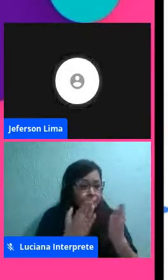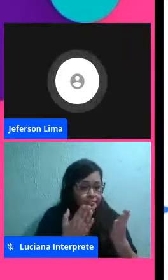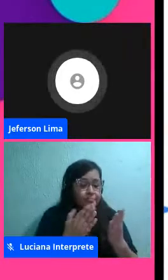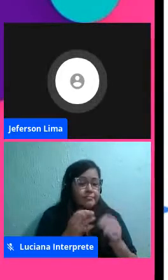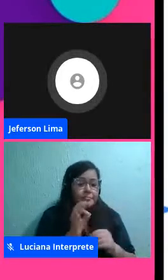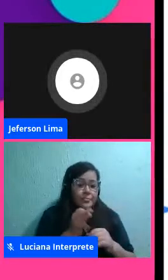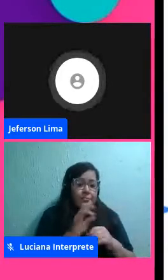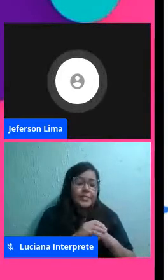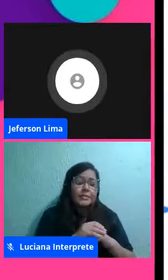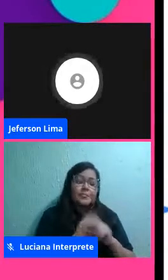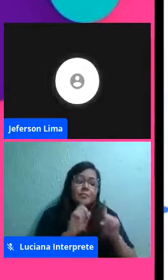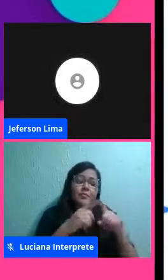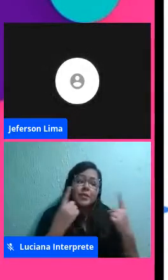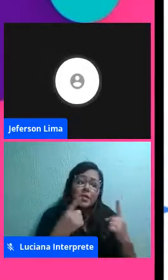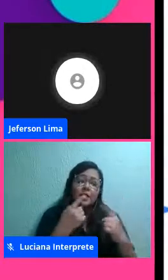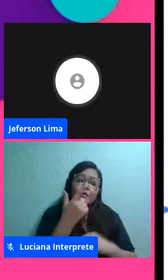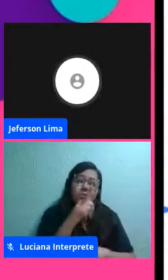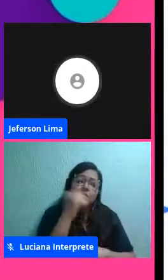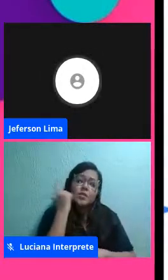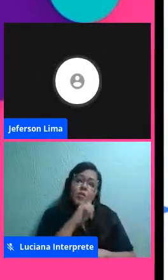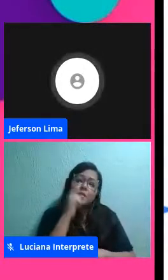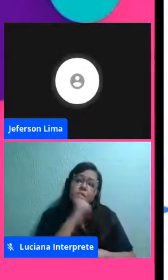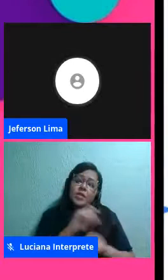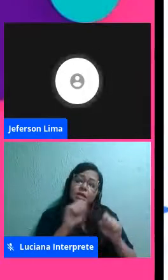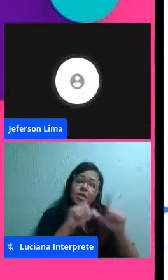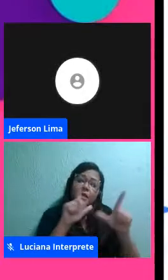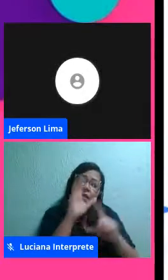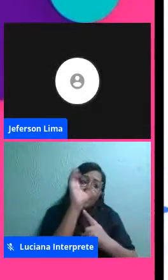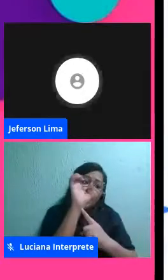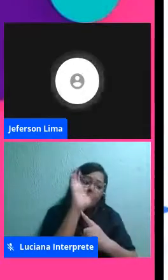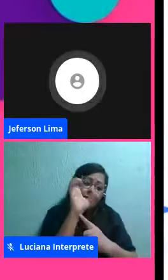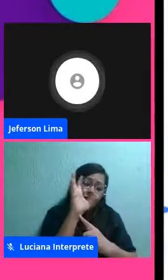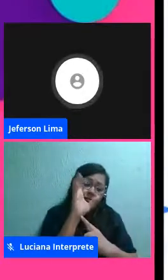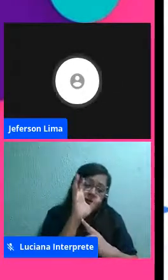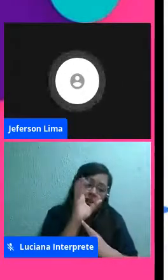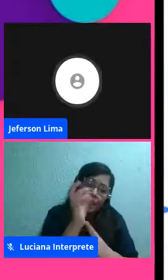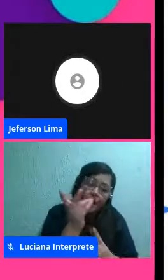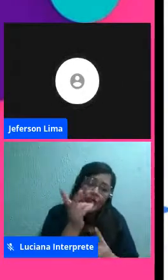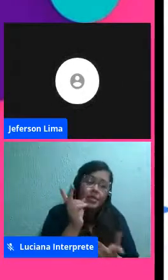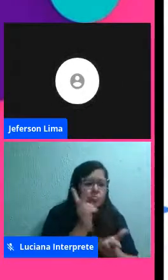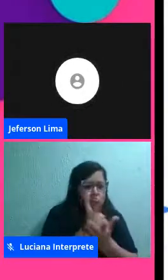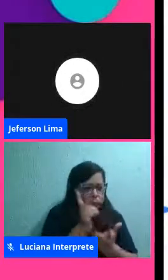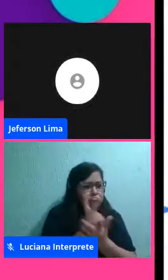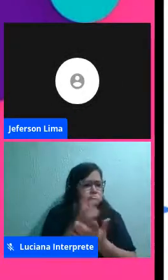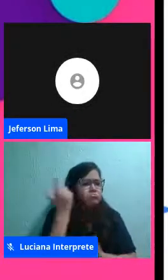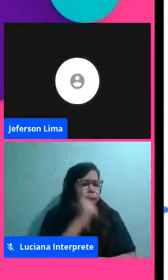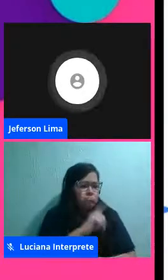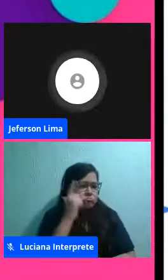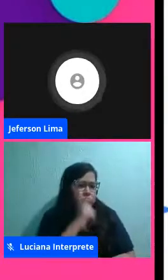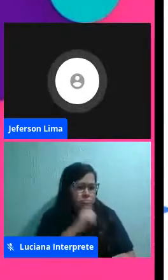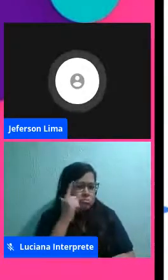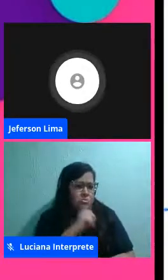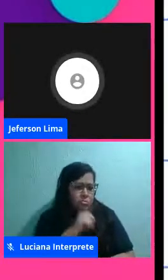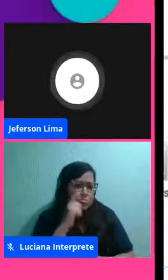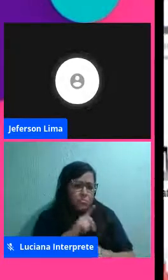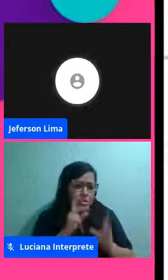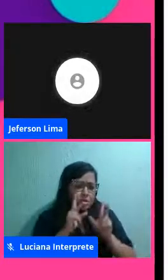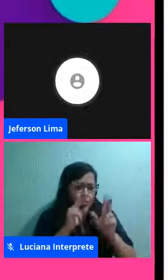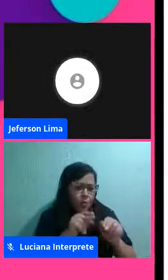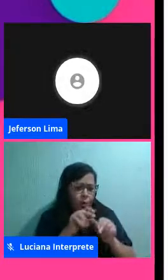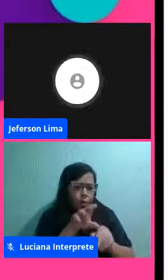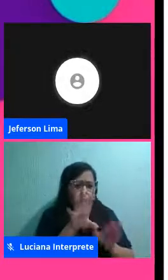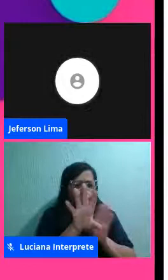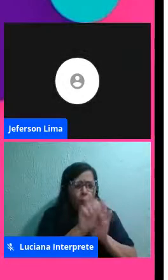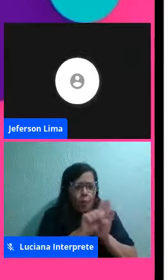E com ele conectado, a nossa aplicação vai funcionar, né, desse jeitinho aí que eu falei. Ela vai coletar informações do